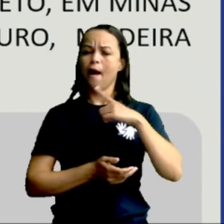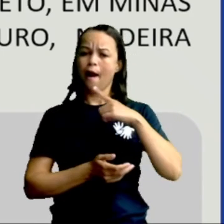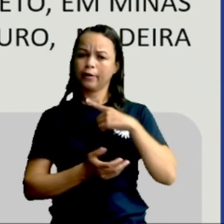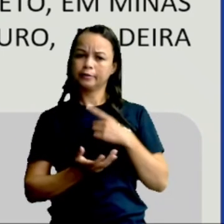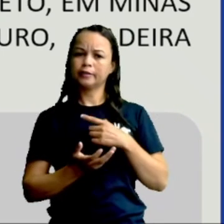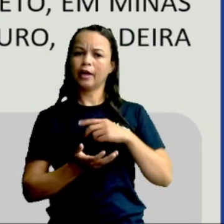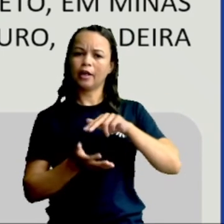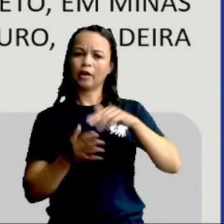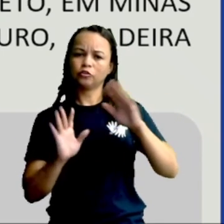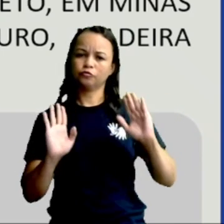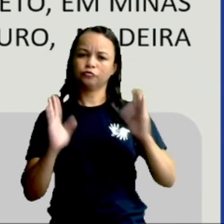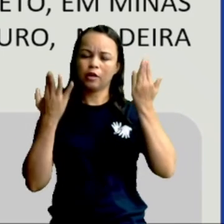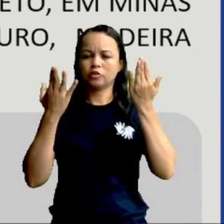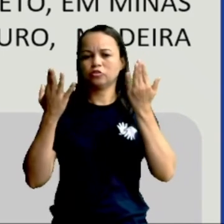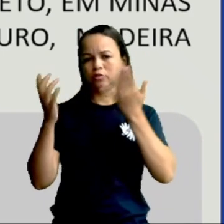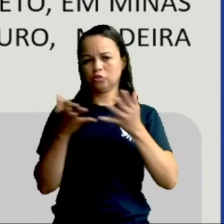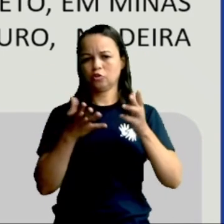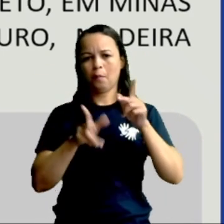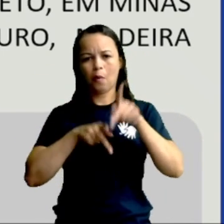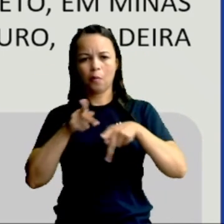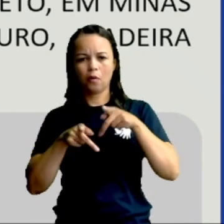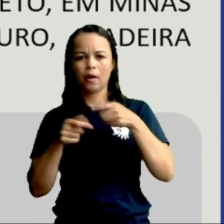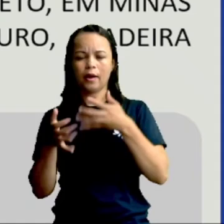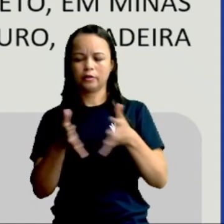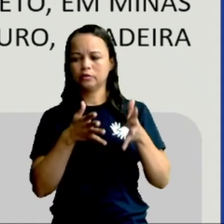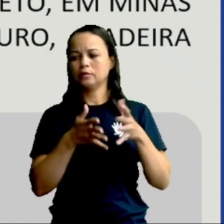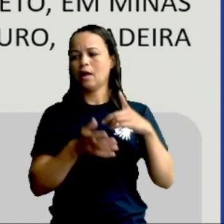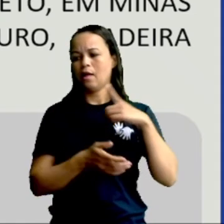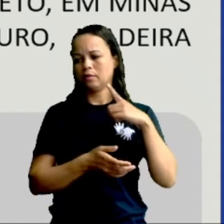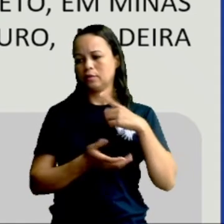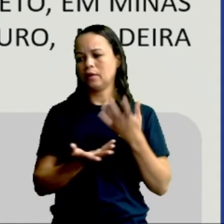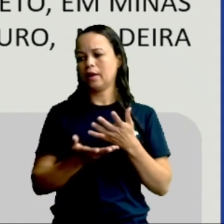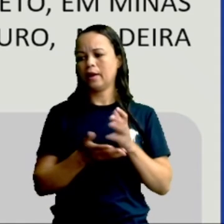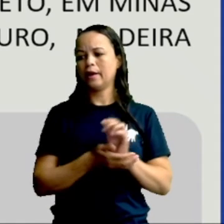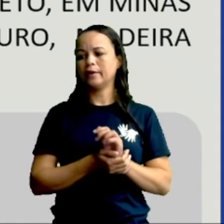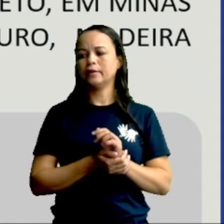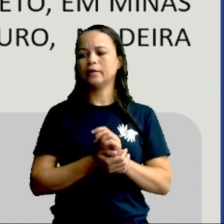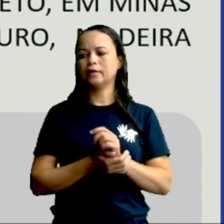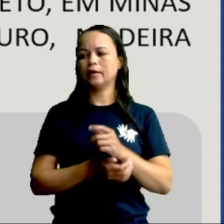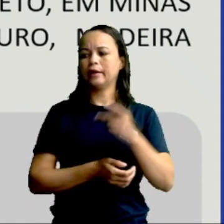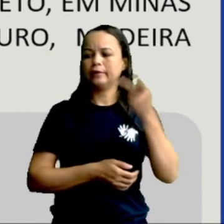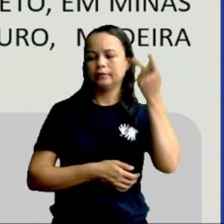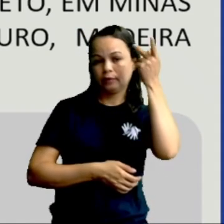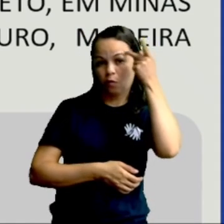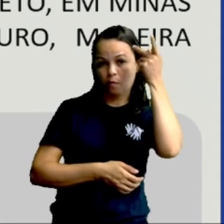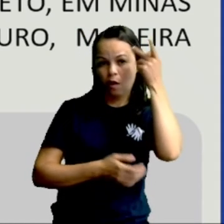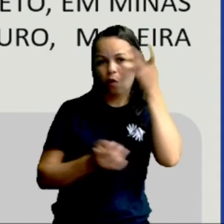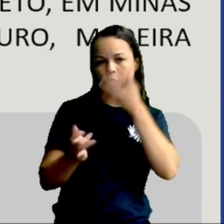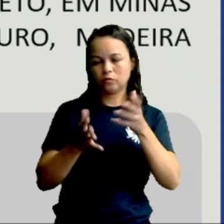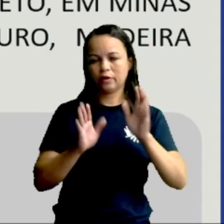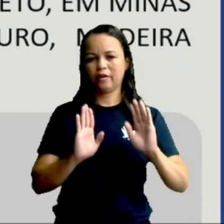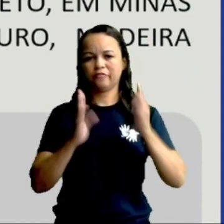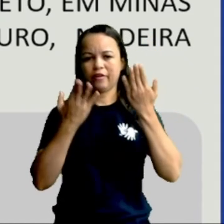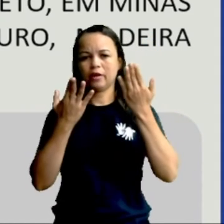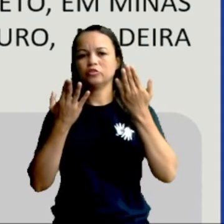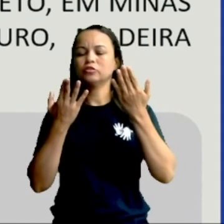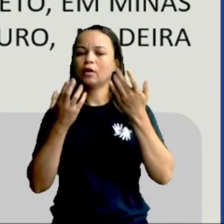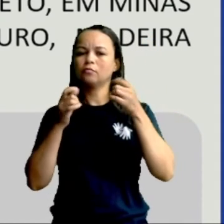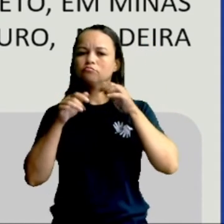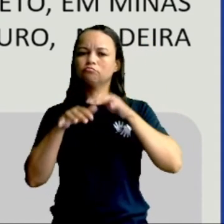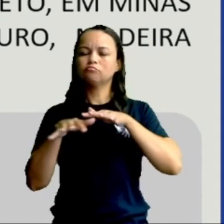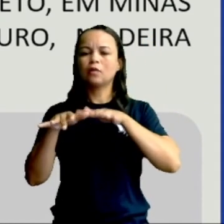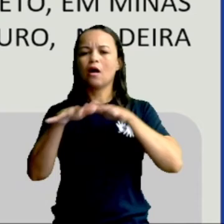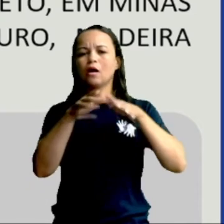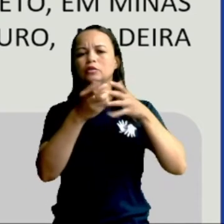festas populares. E aí eu vou ter Romaria na cidade de Aparecida e Pirapora, em São Paulo. Vou